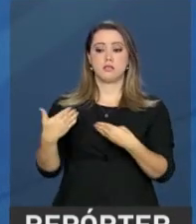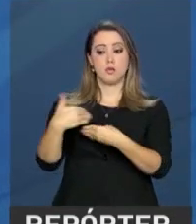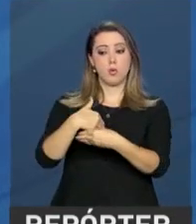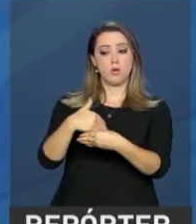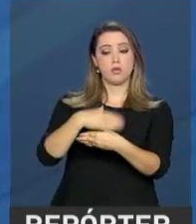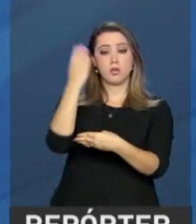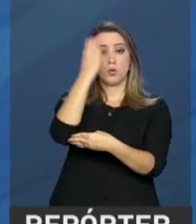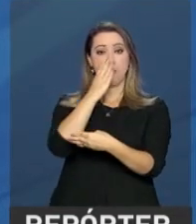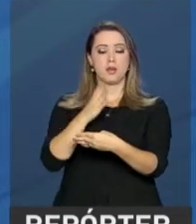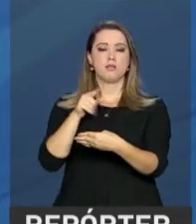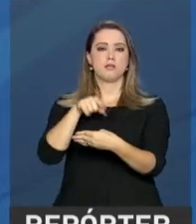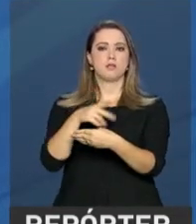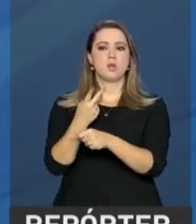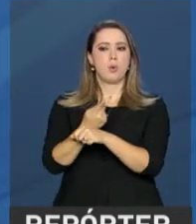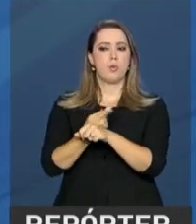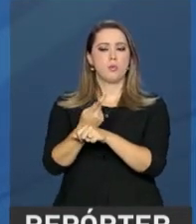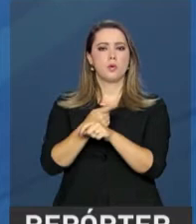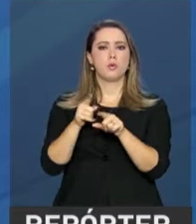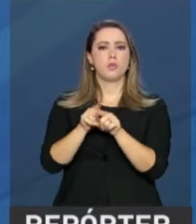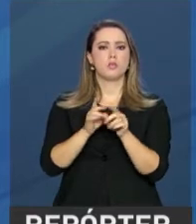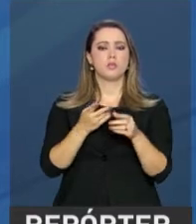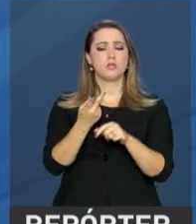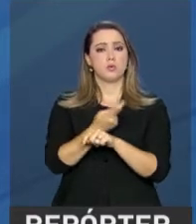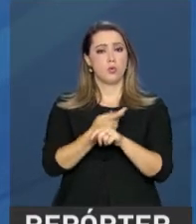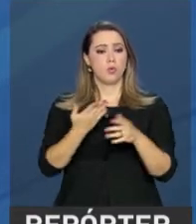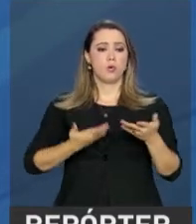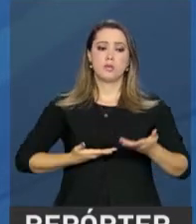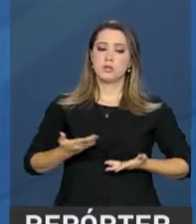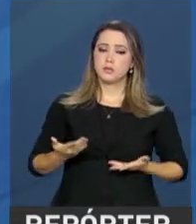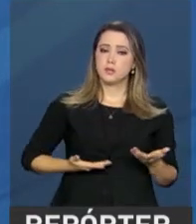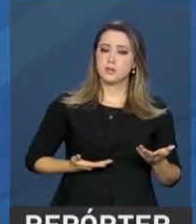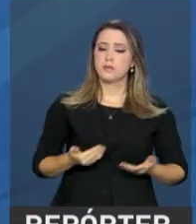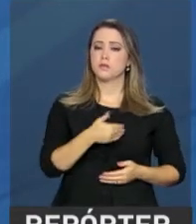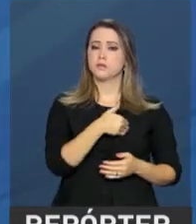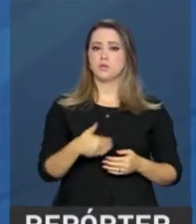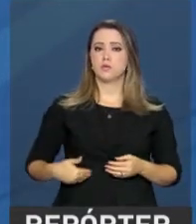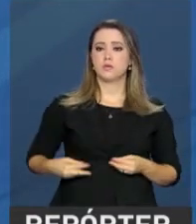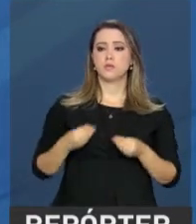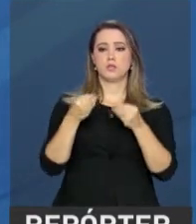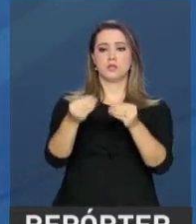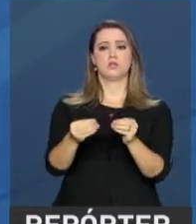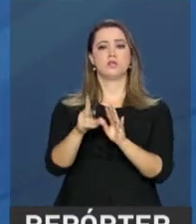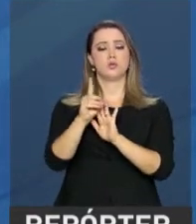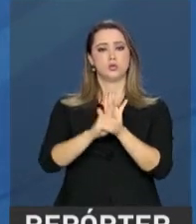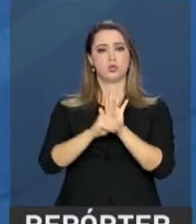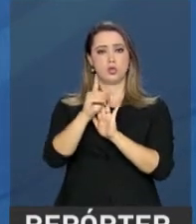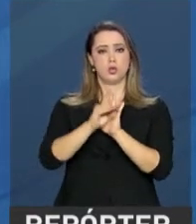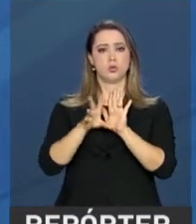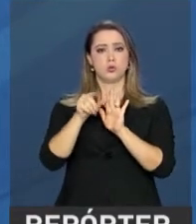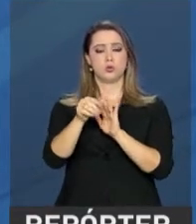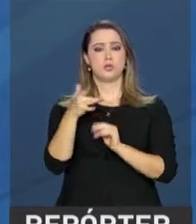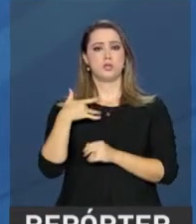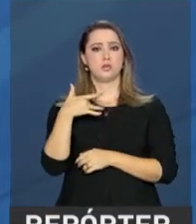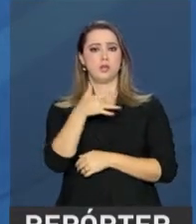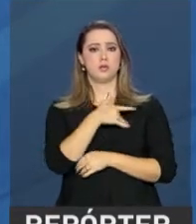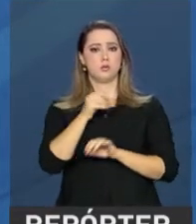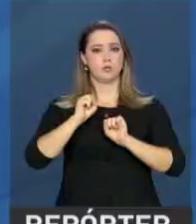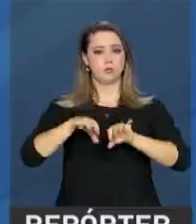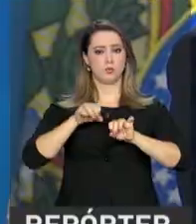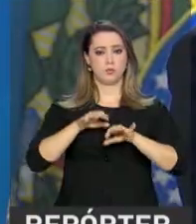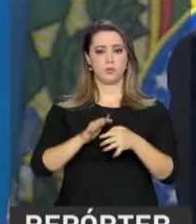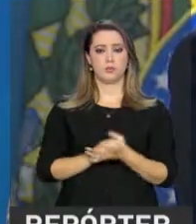brasileiras e buscam serviços públicos que a constituição assegura a todos como saúde e